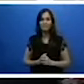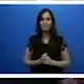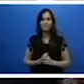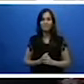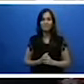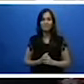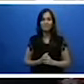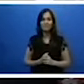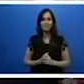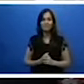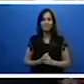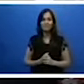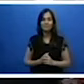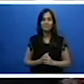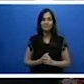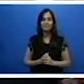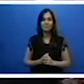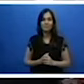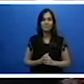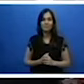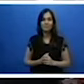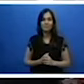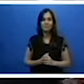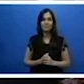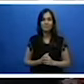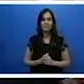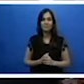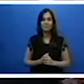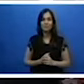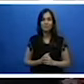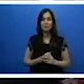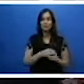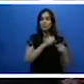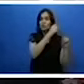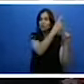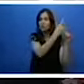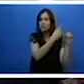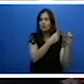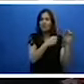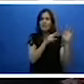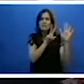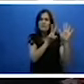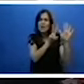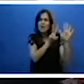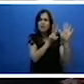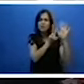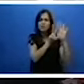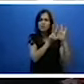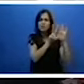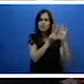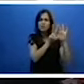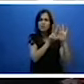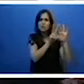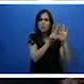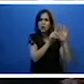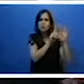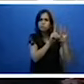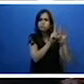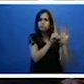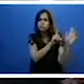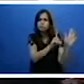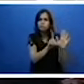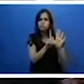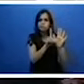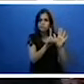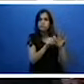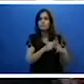Vou buscar aqui um recurso, tiro 1, fica valendo 6, vou passar para cá, agora eu tenho